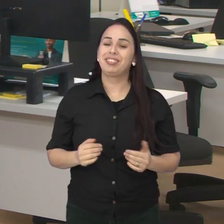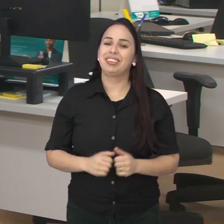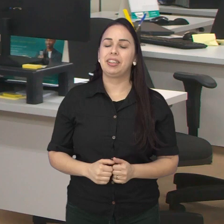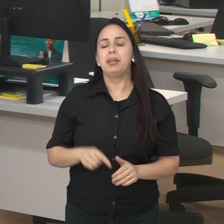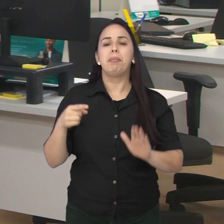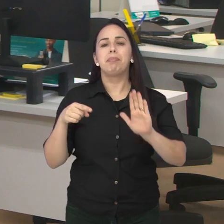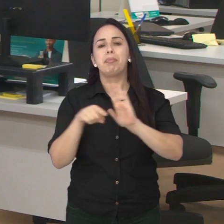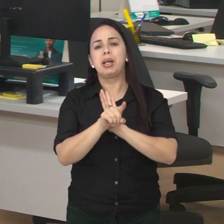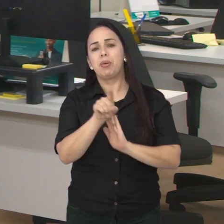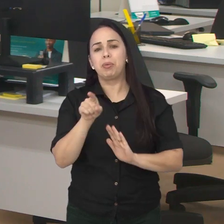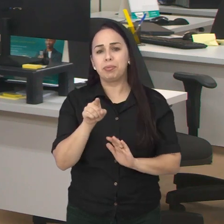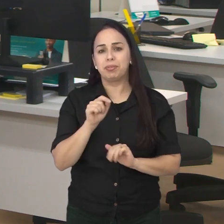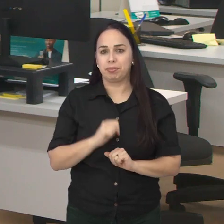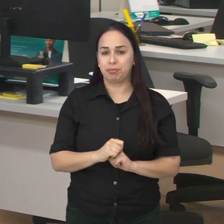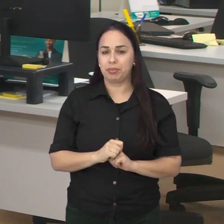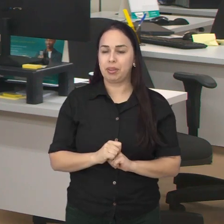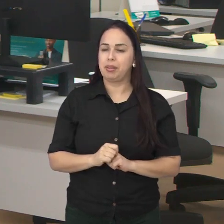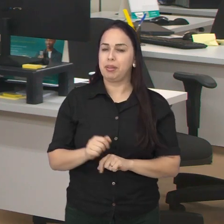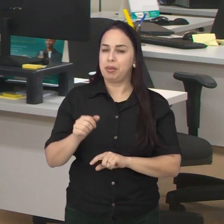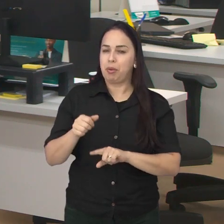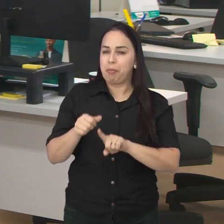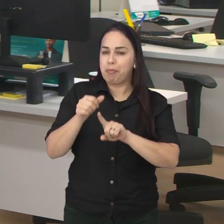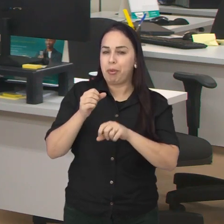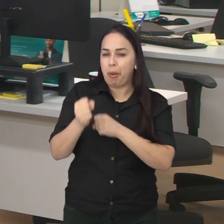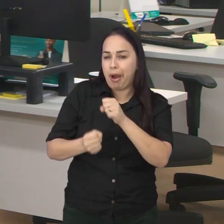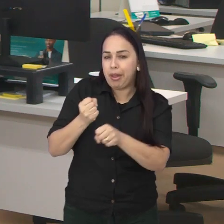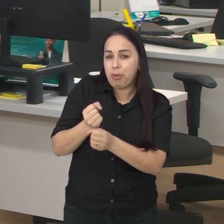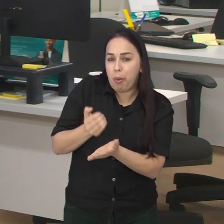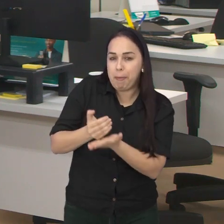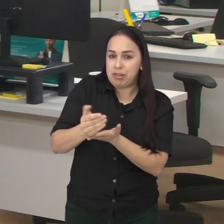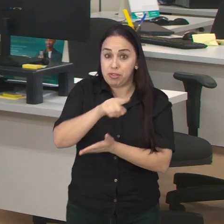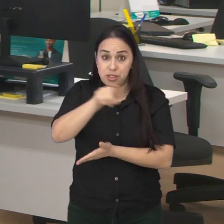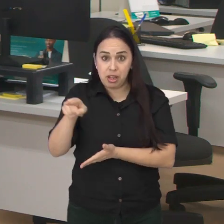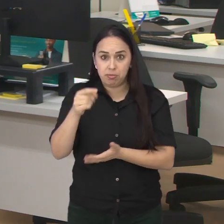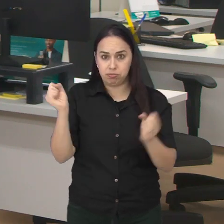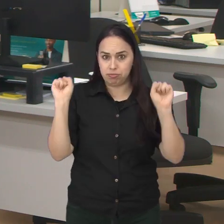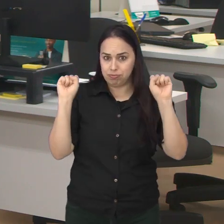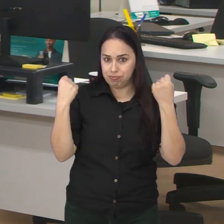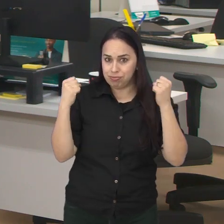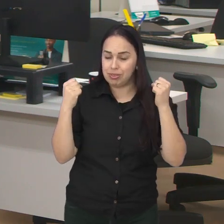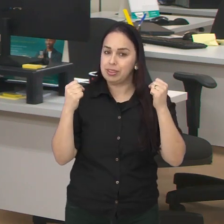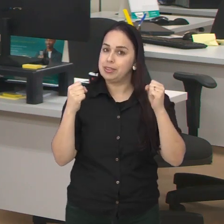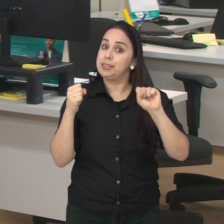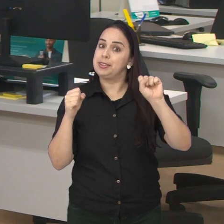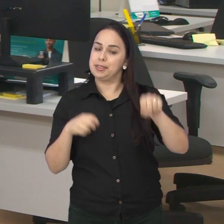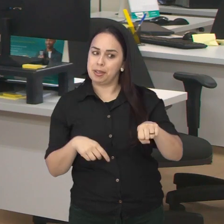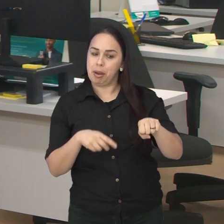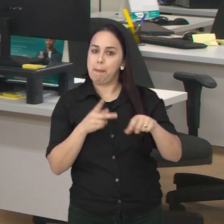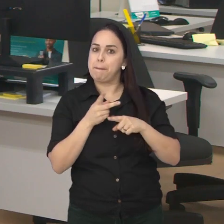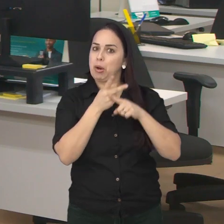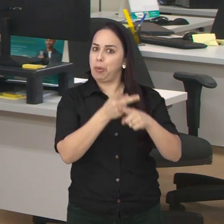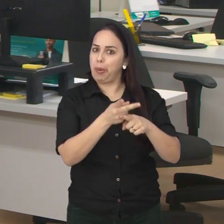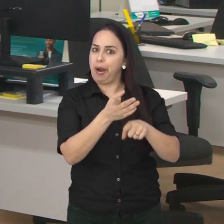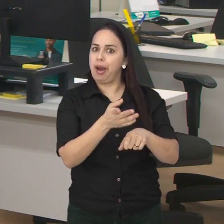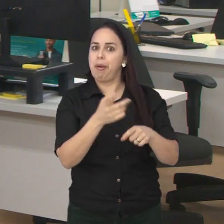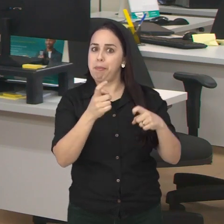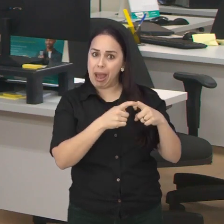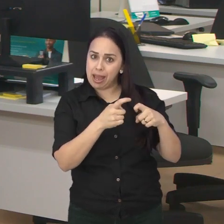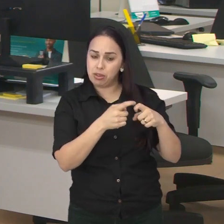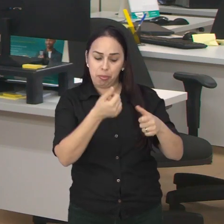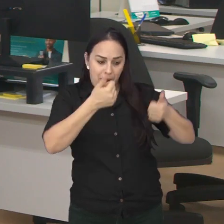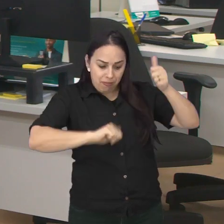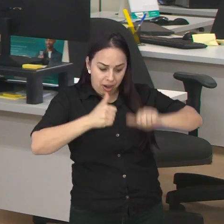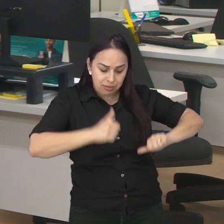E eu te faço uma pergunta, hein? Nesse início de ano, você tem praticado alguma atividade física? Se sim, procurou um médico